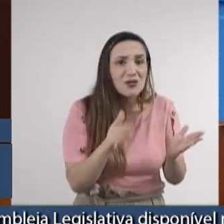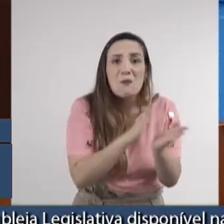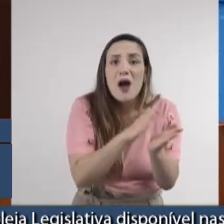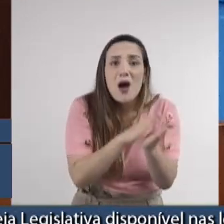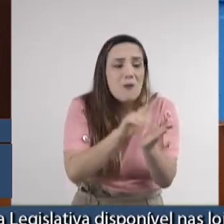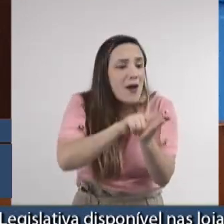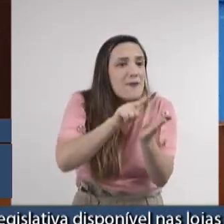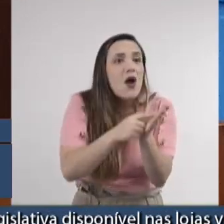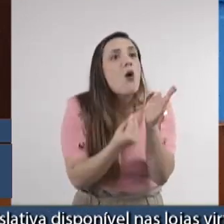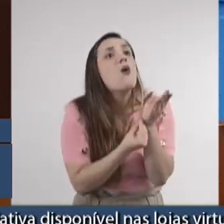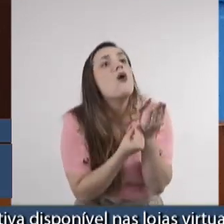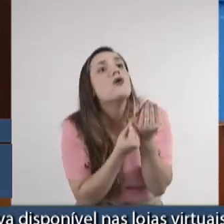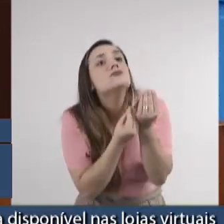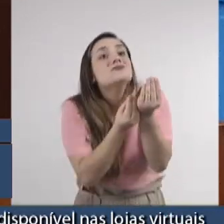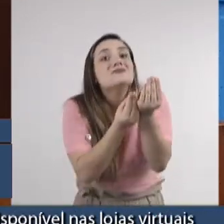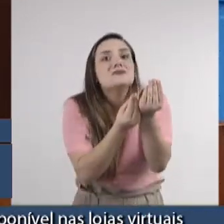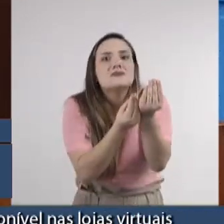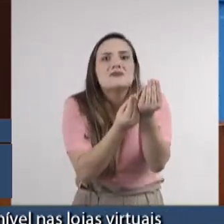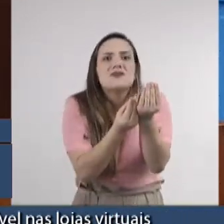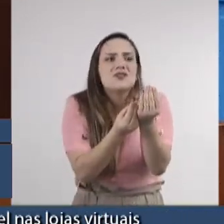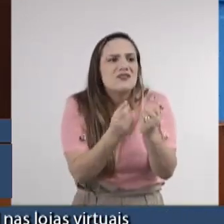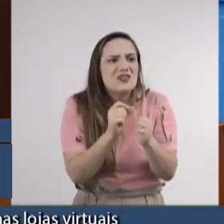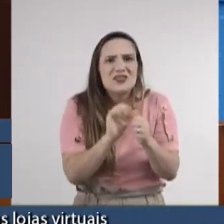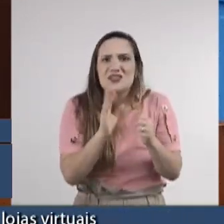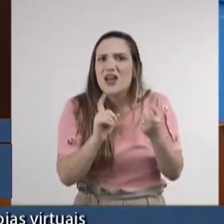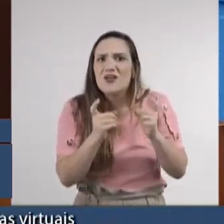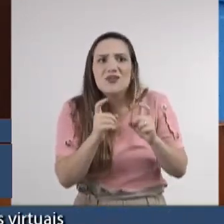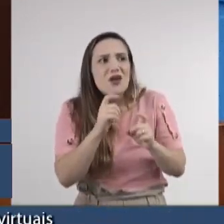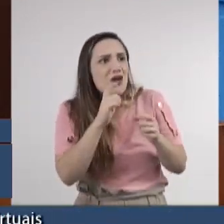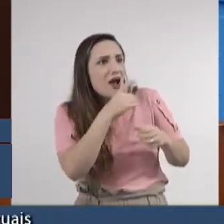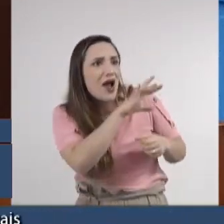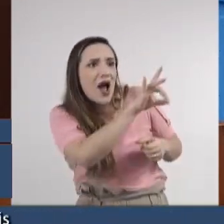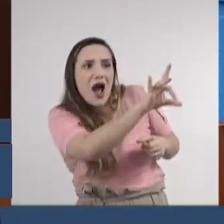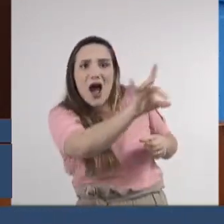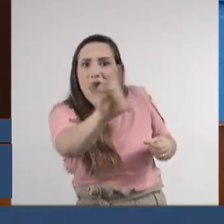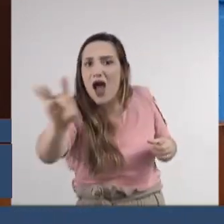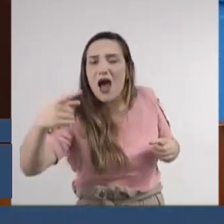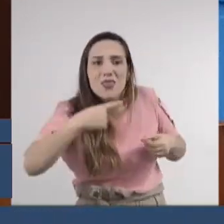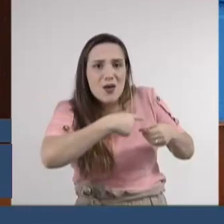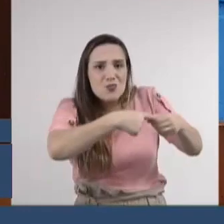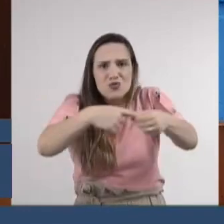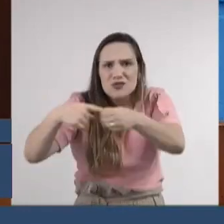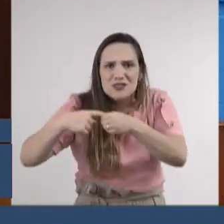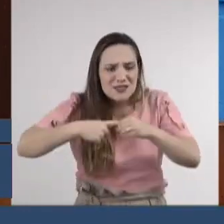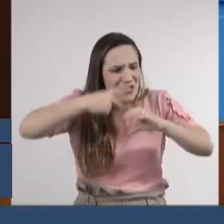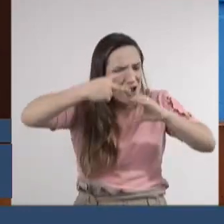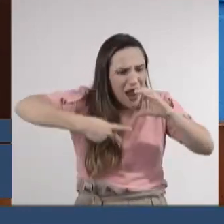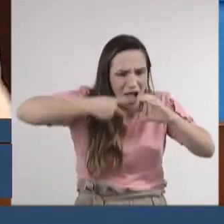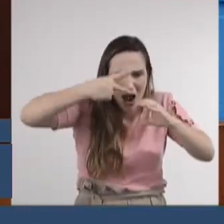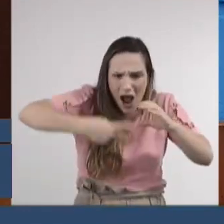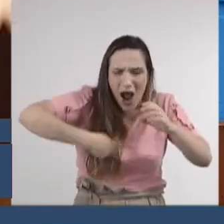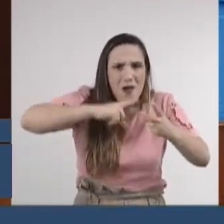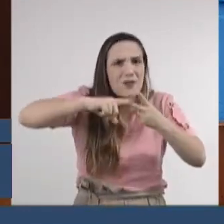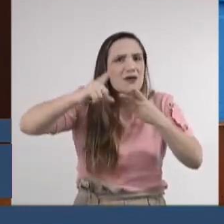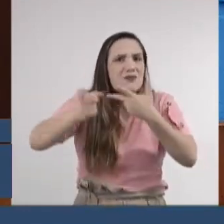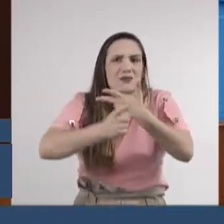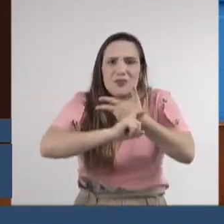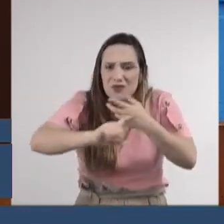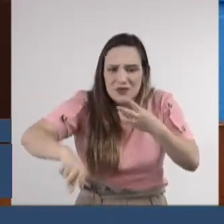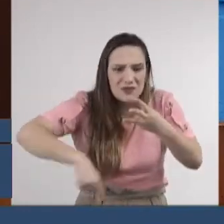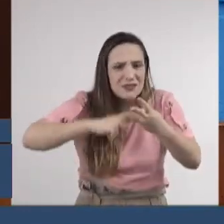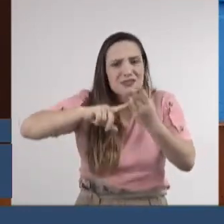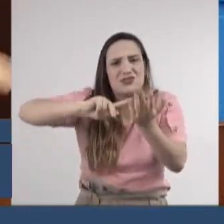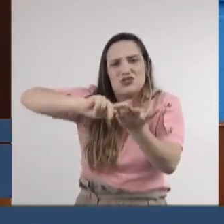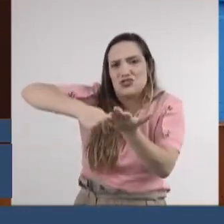mãos. Eles fizeram reuniões e audiências públicas nos seus municípios, Câmara, Executivo,